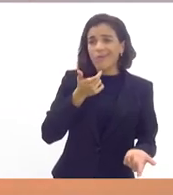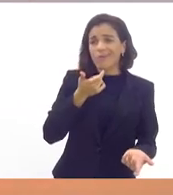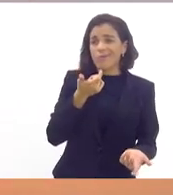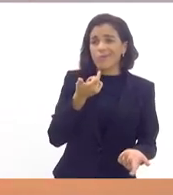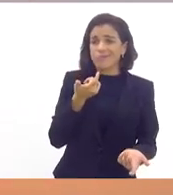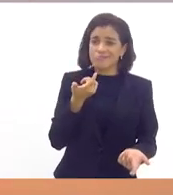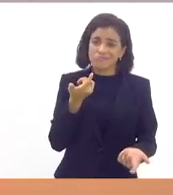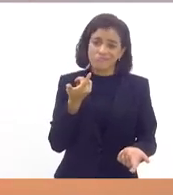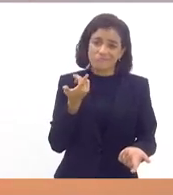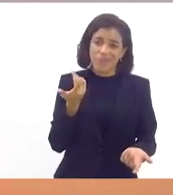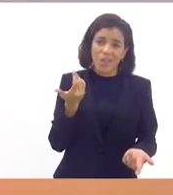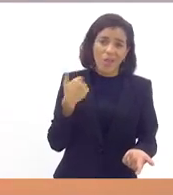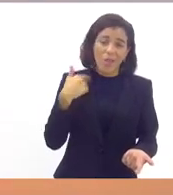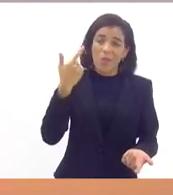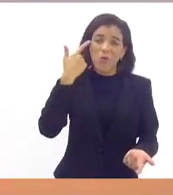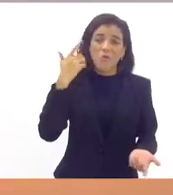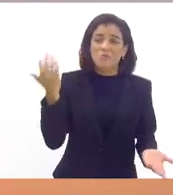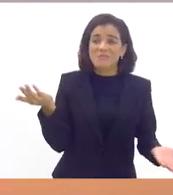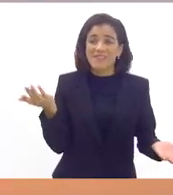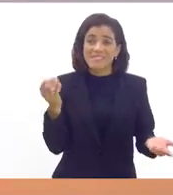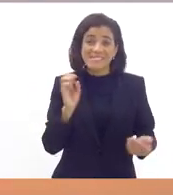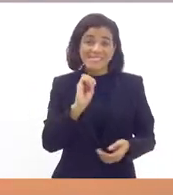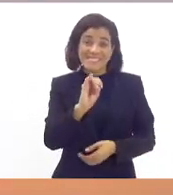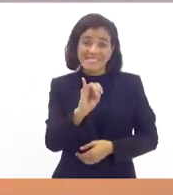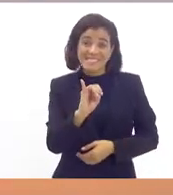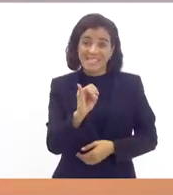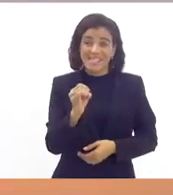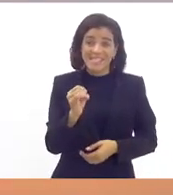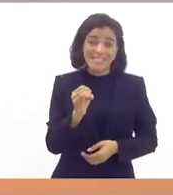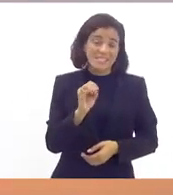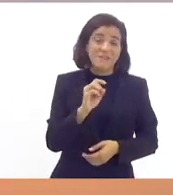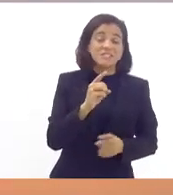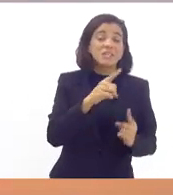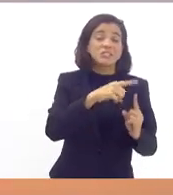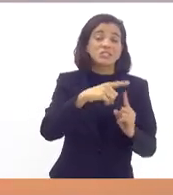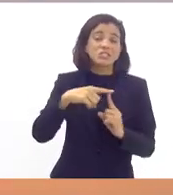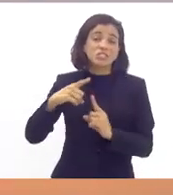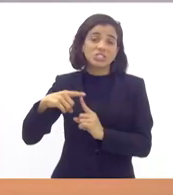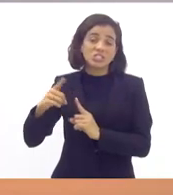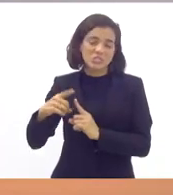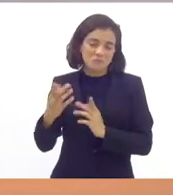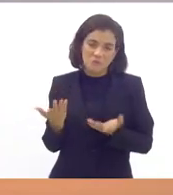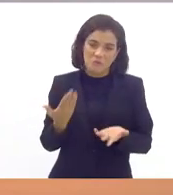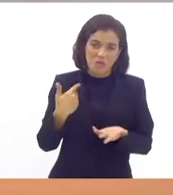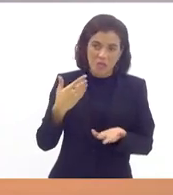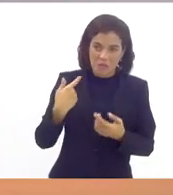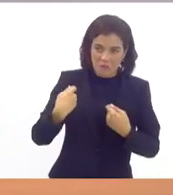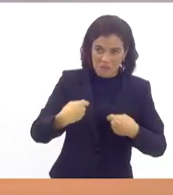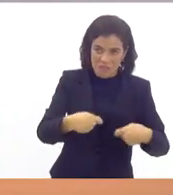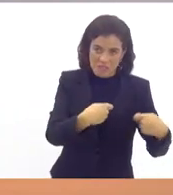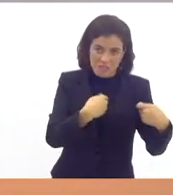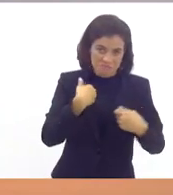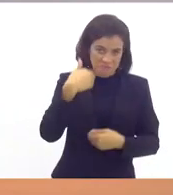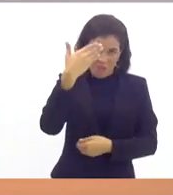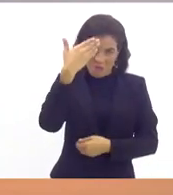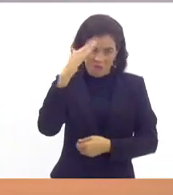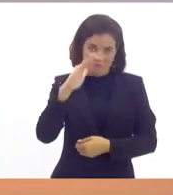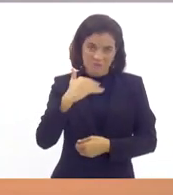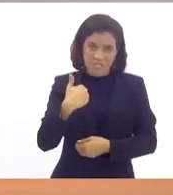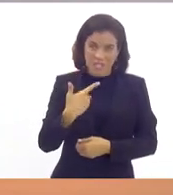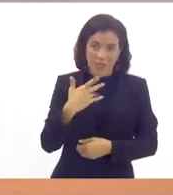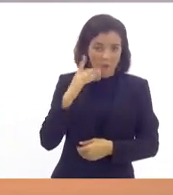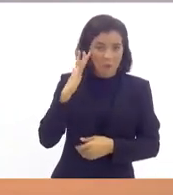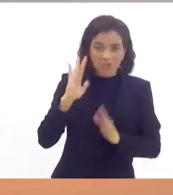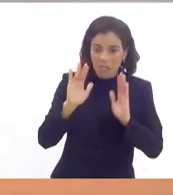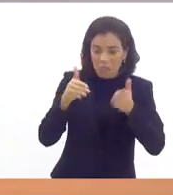no fundo, vai ser um software. Agora, se vai ser blockchain, vai ser centralizado, eu, honestamente, acho que mais fácil, neste caso, é mais fácil fazer